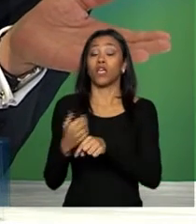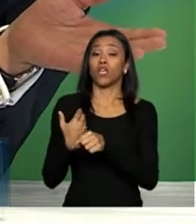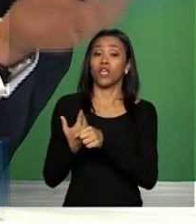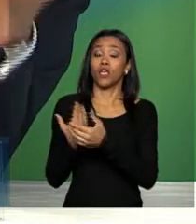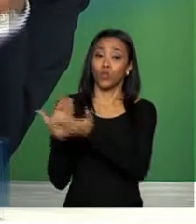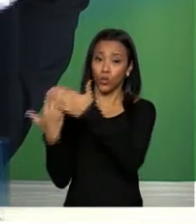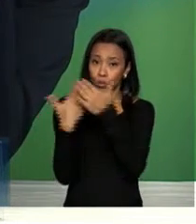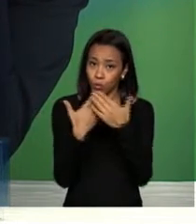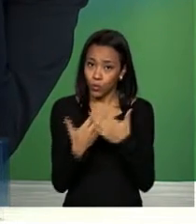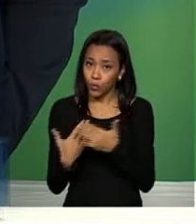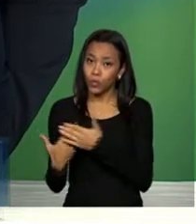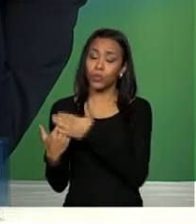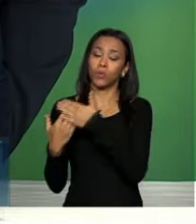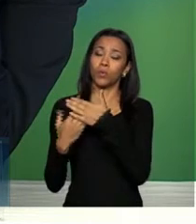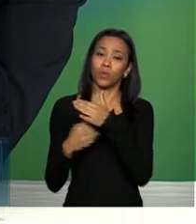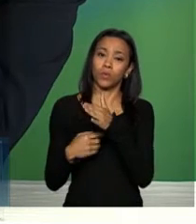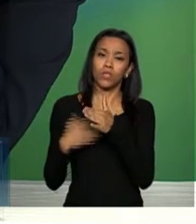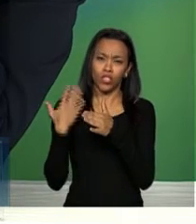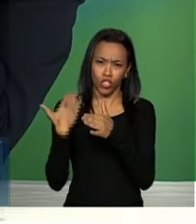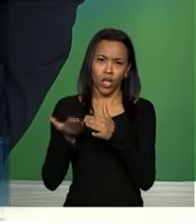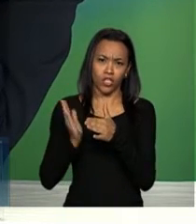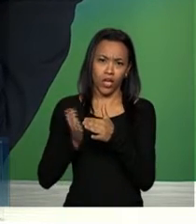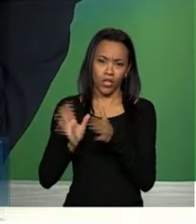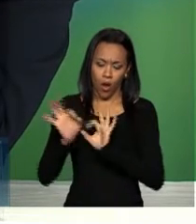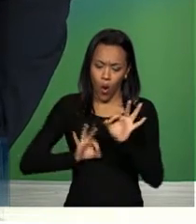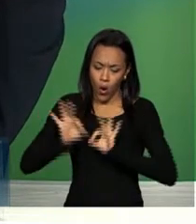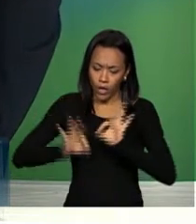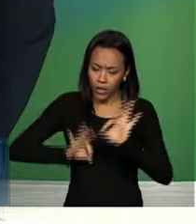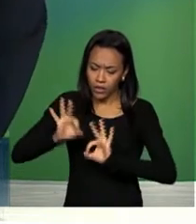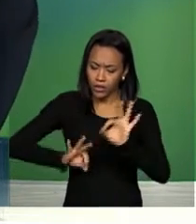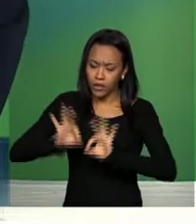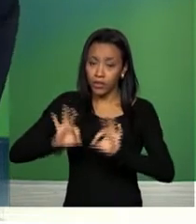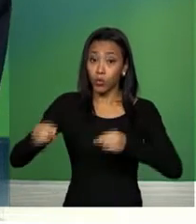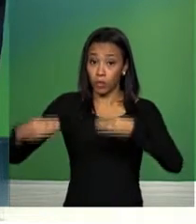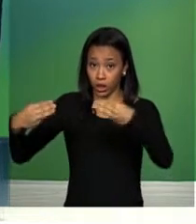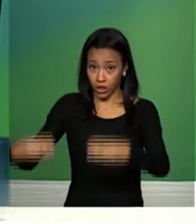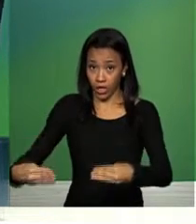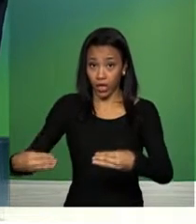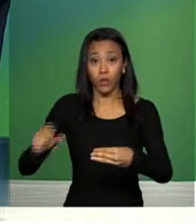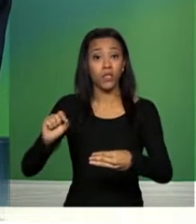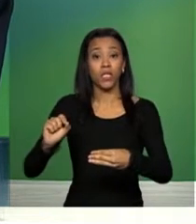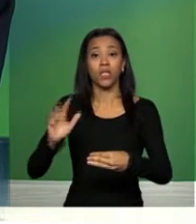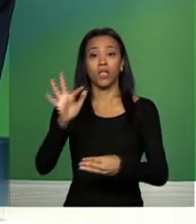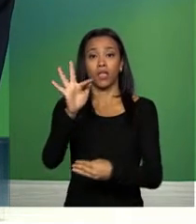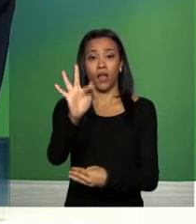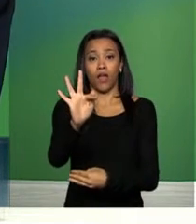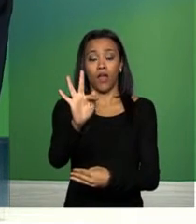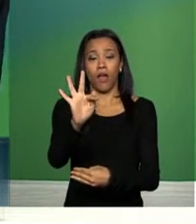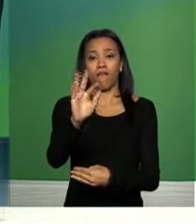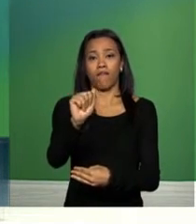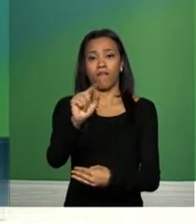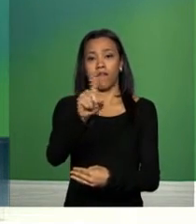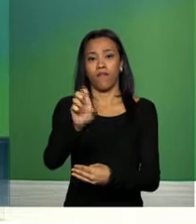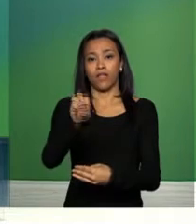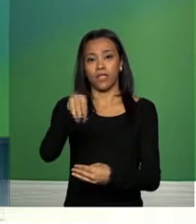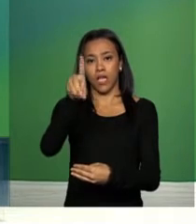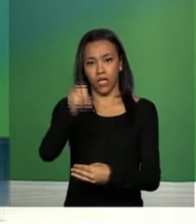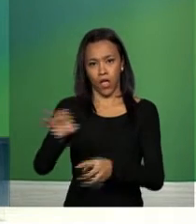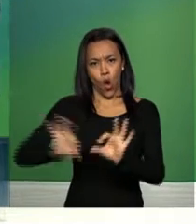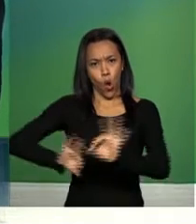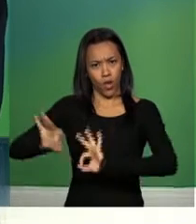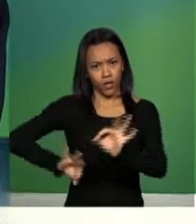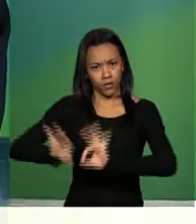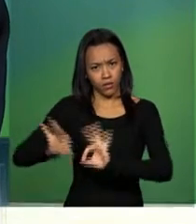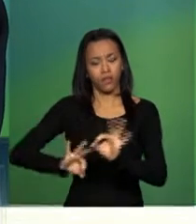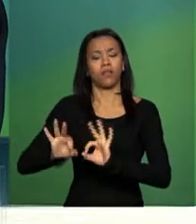se realizando há muito tempo no âmbito da Fazenda e que me parece que estão já muito avançados, o